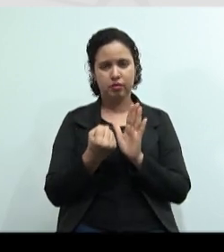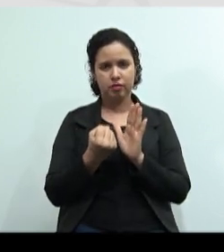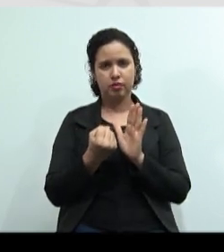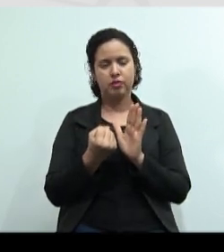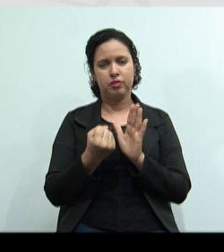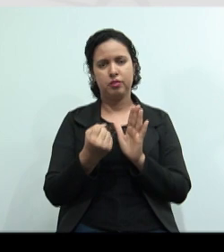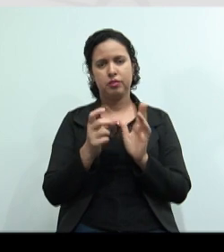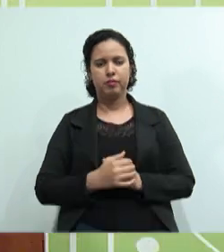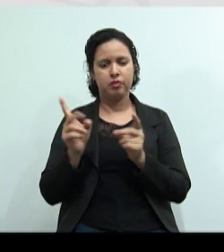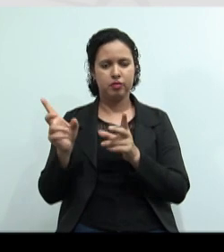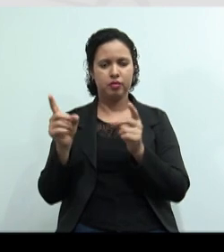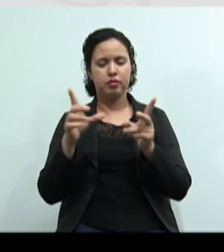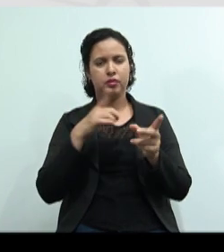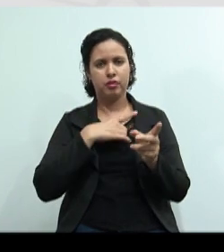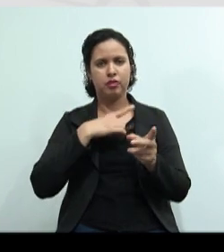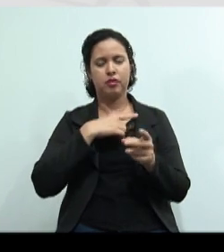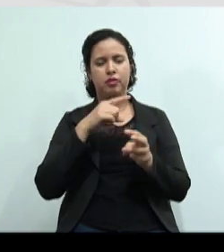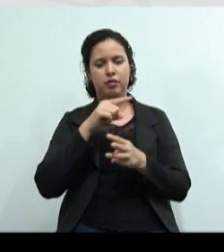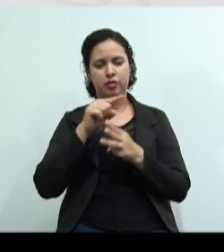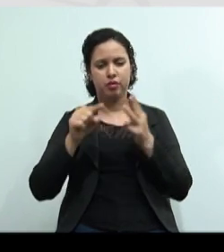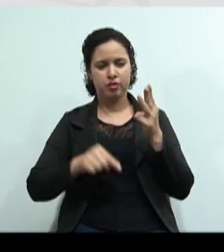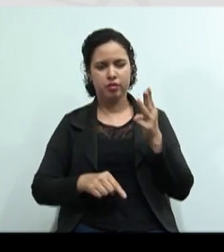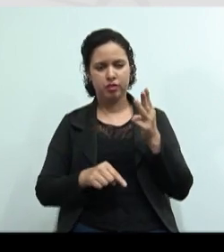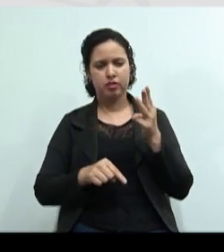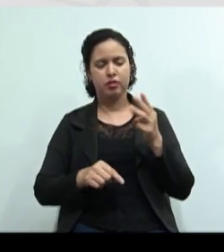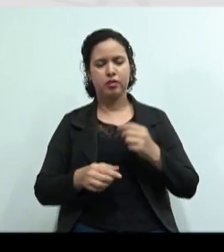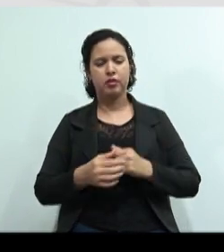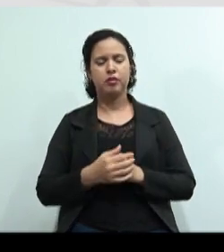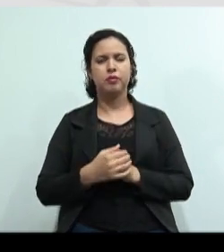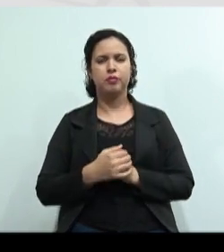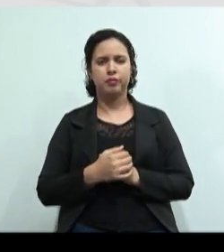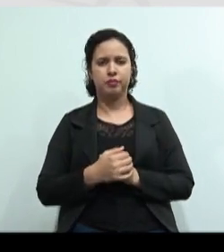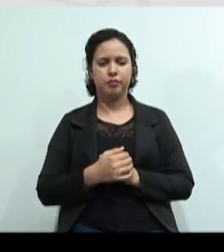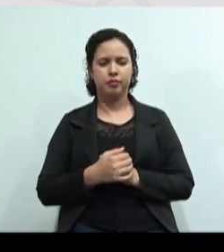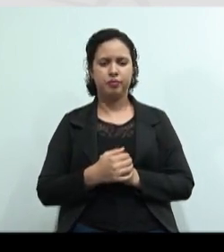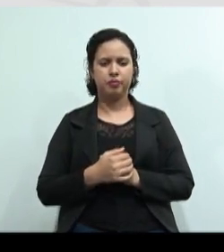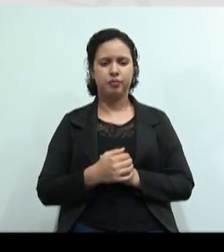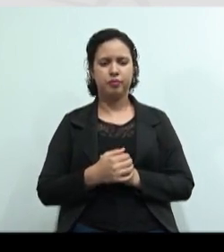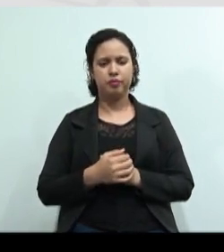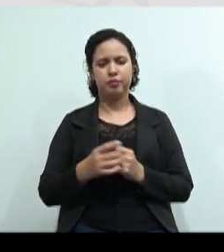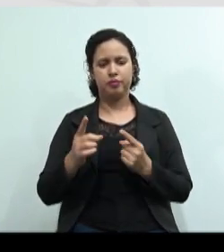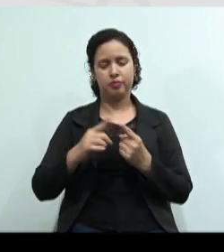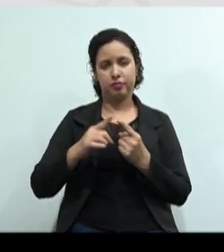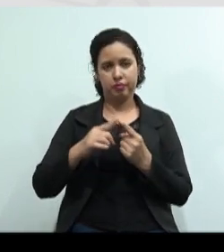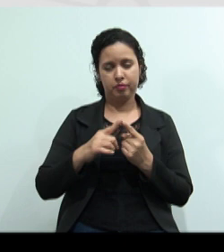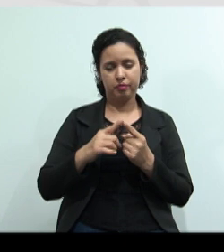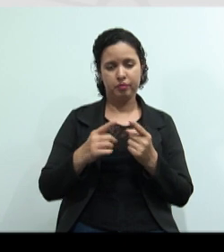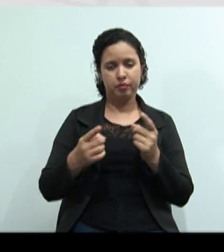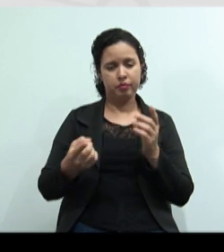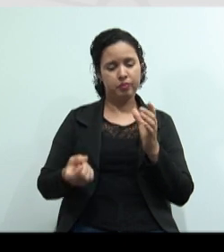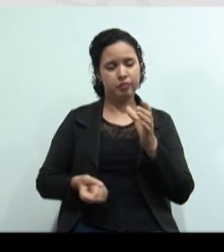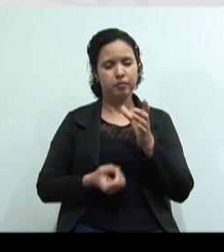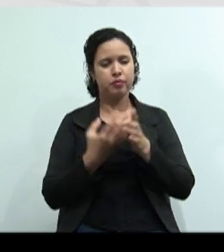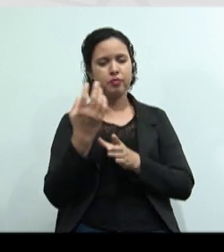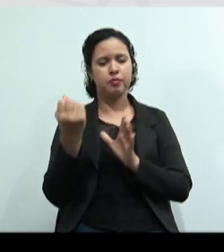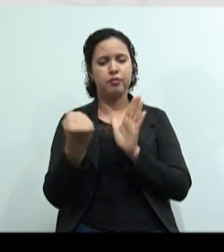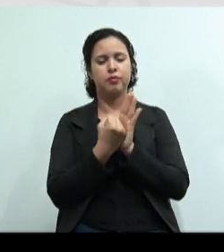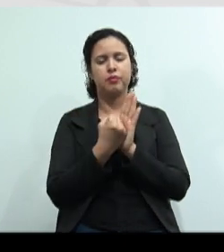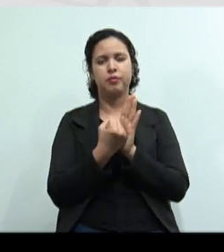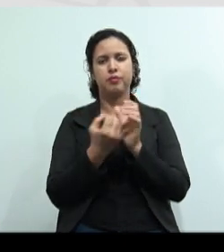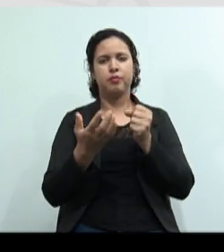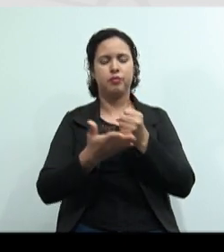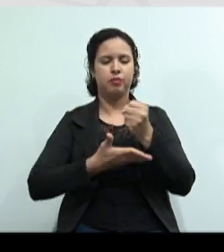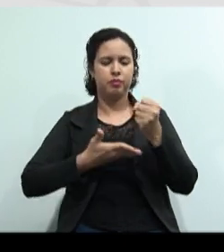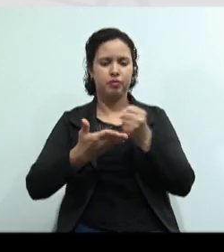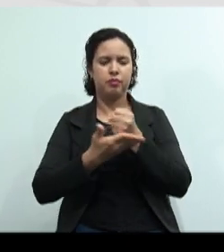3 metodologias. Então, nós temos método baseados nos custos, formação de preço com base nos custos variáveis e aplicação